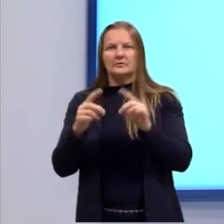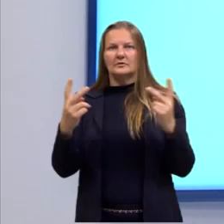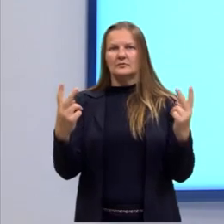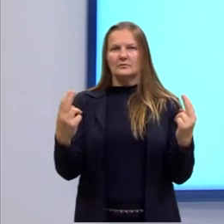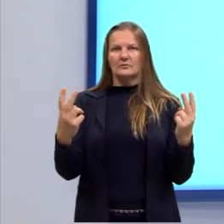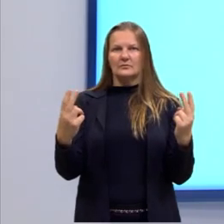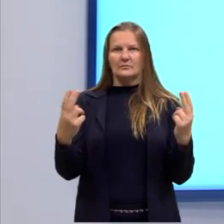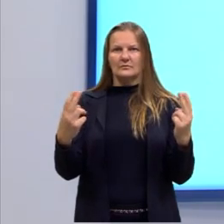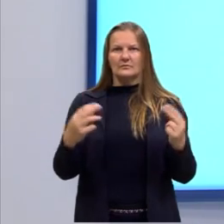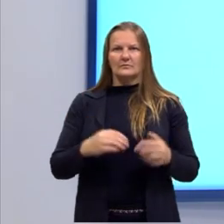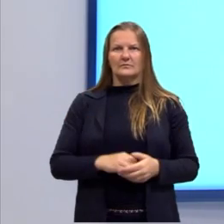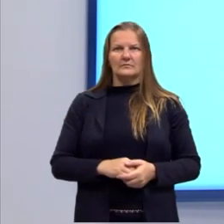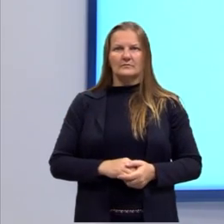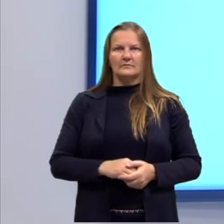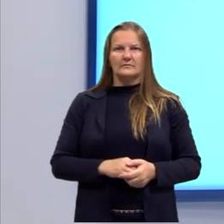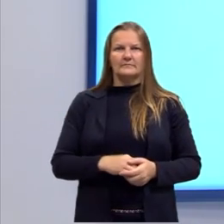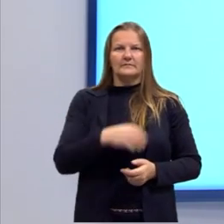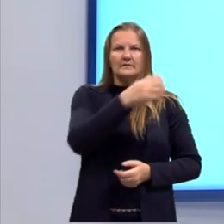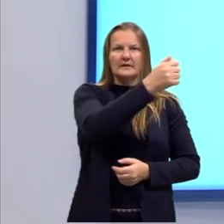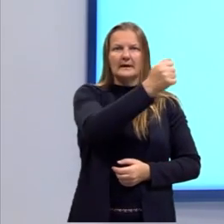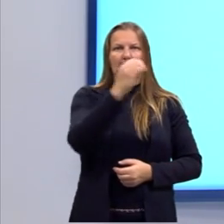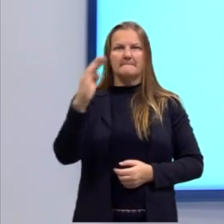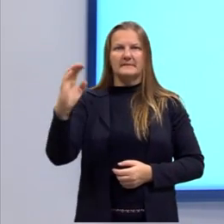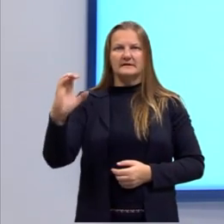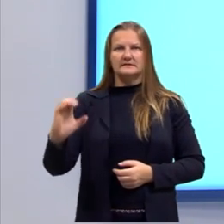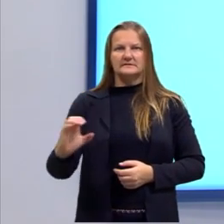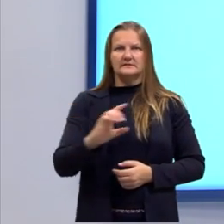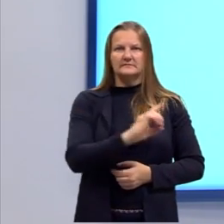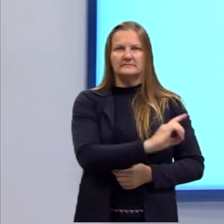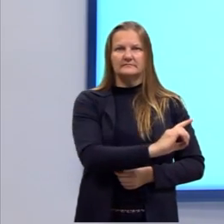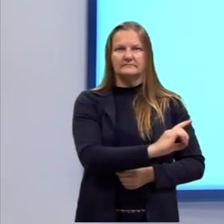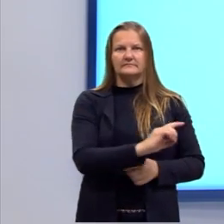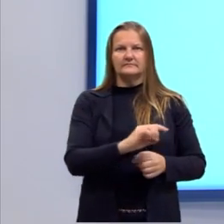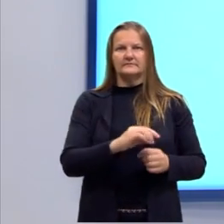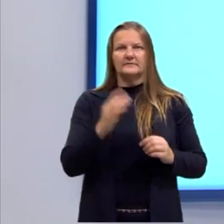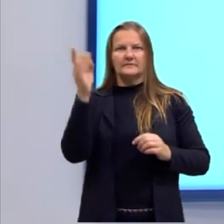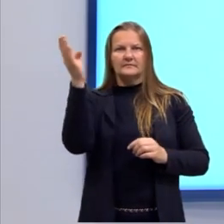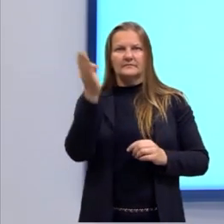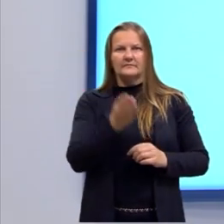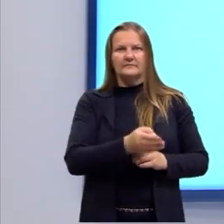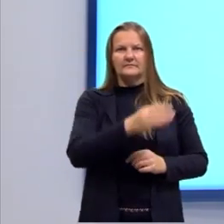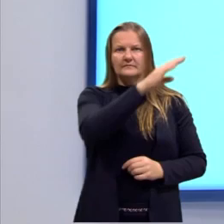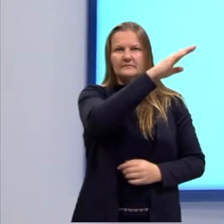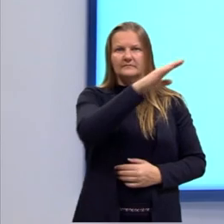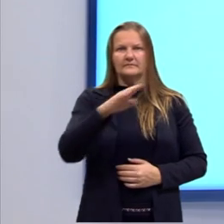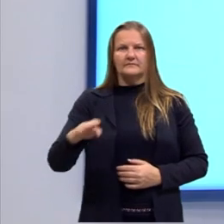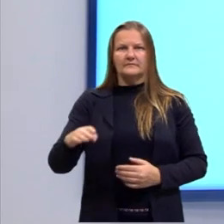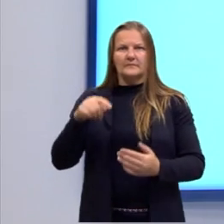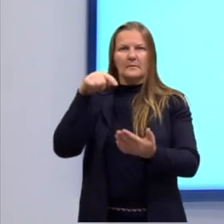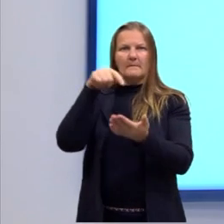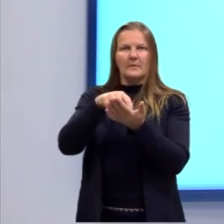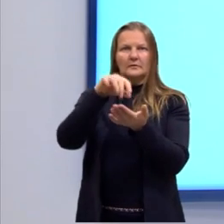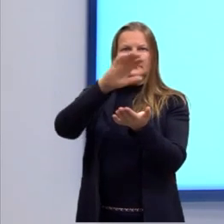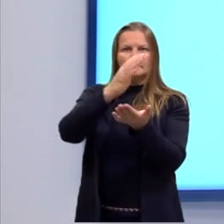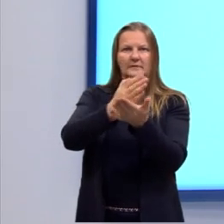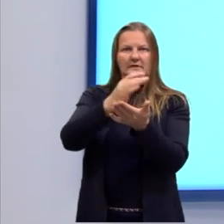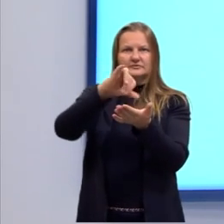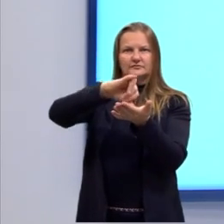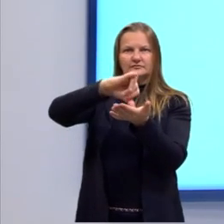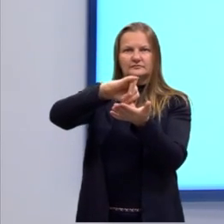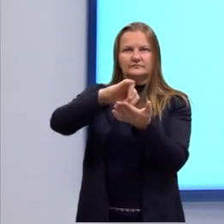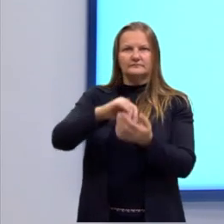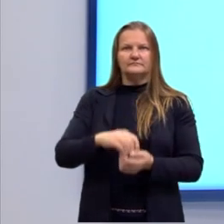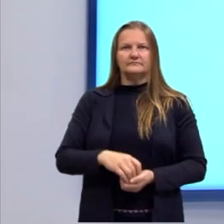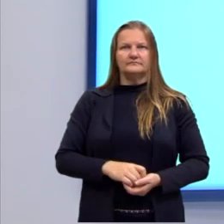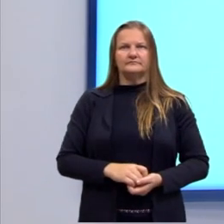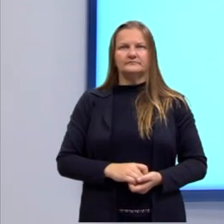Aqui nós temos o retângulo A B C e D traçadas as diagonais marcado o ponto médio então nós